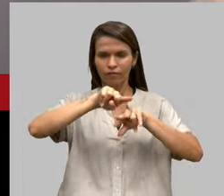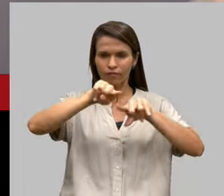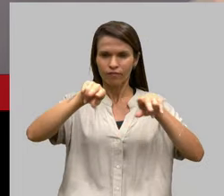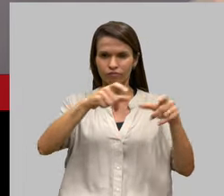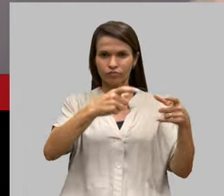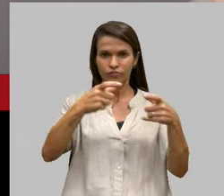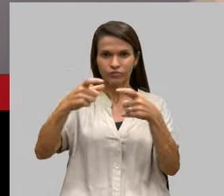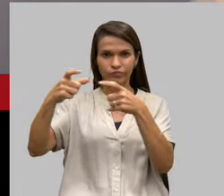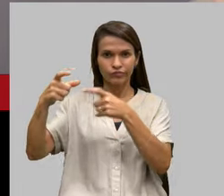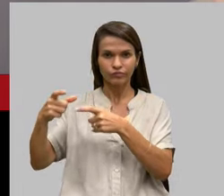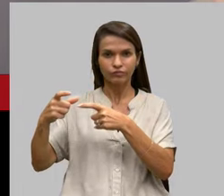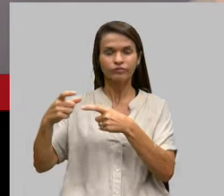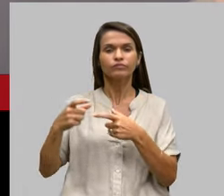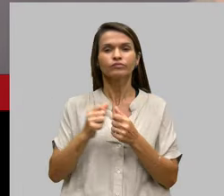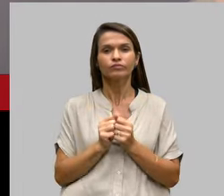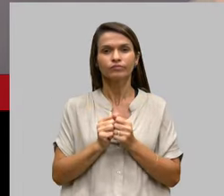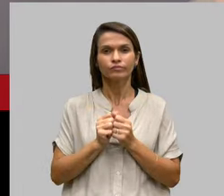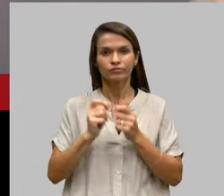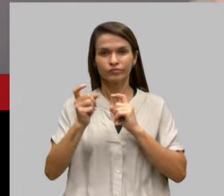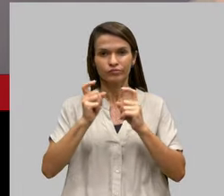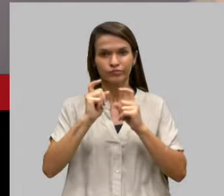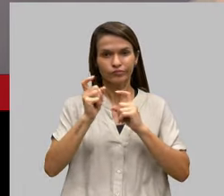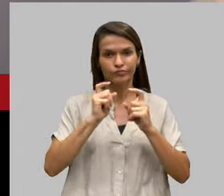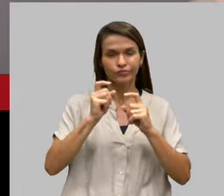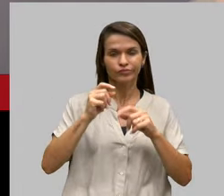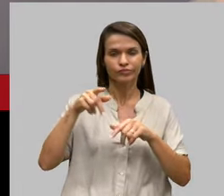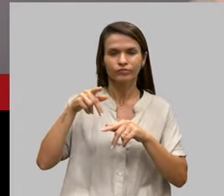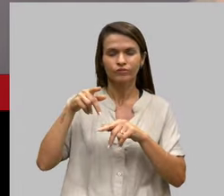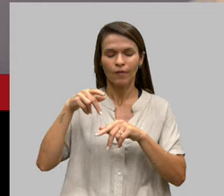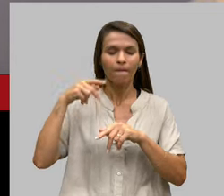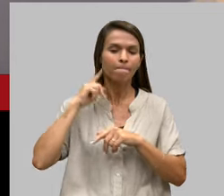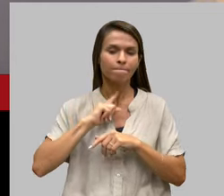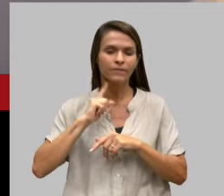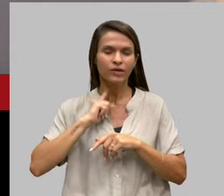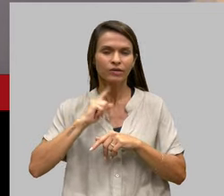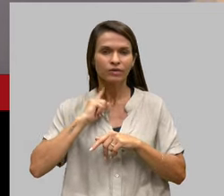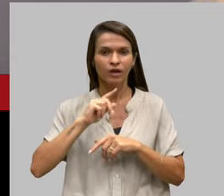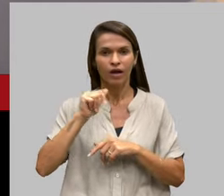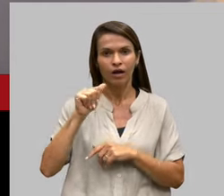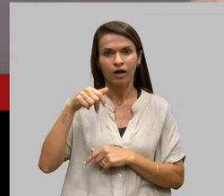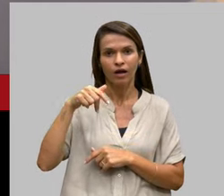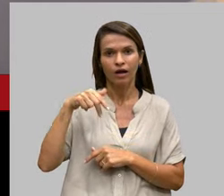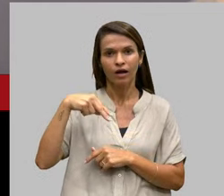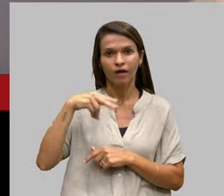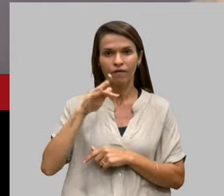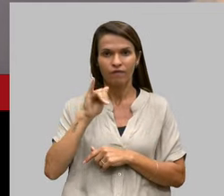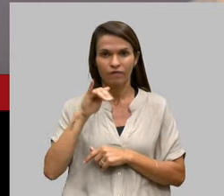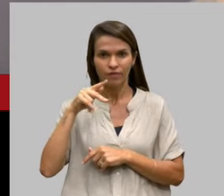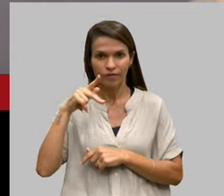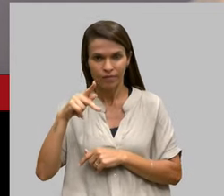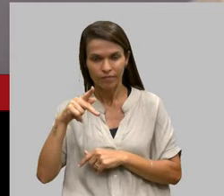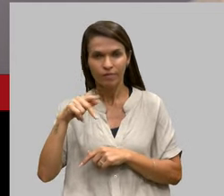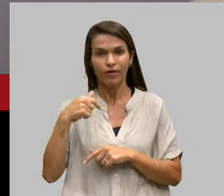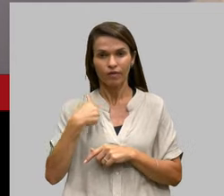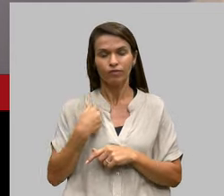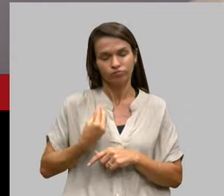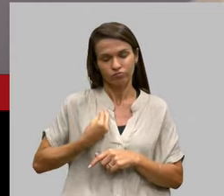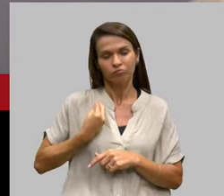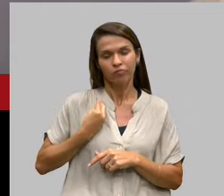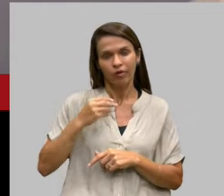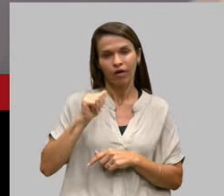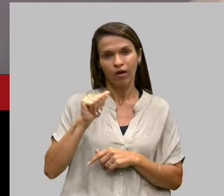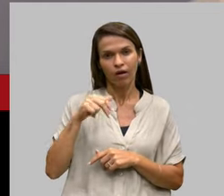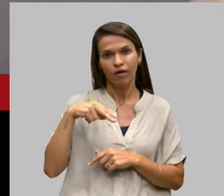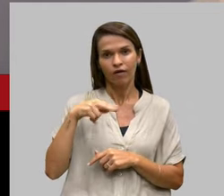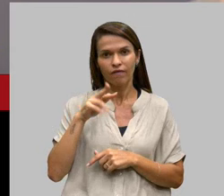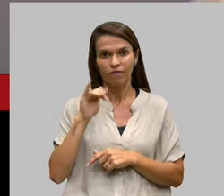aqui nós estamos reunindo a anfip Nacional anfip mineira né anfip aqui de Minas Gerais wip porque eu sou eu sou da anfip só que sou